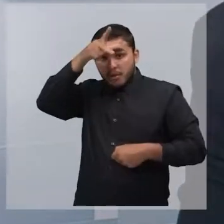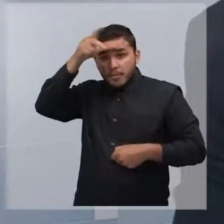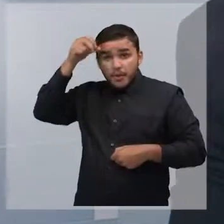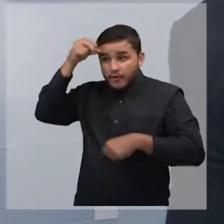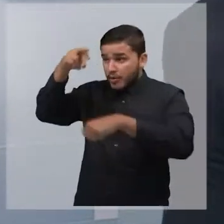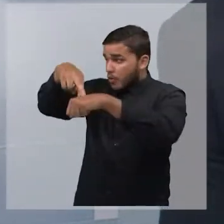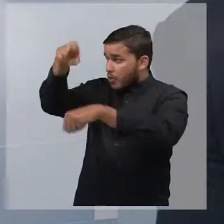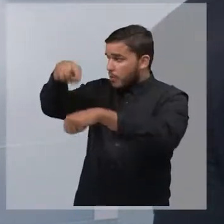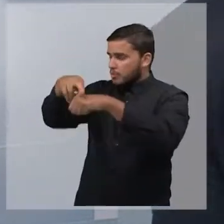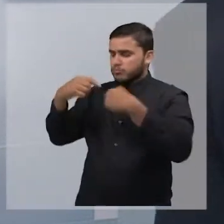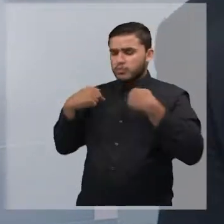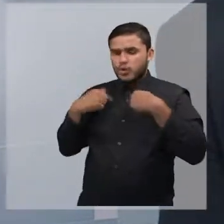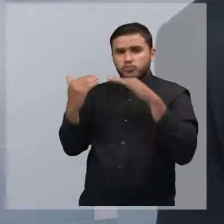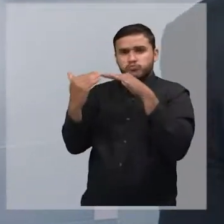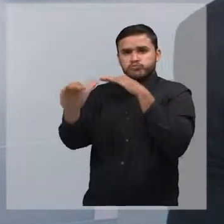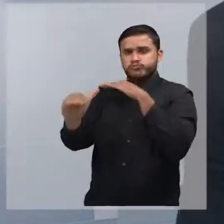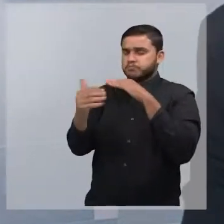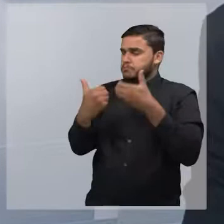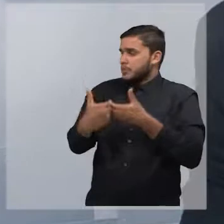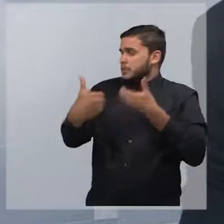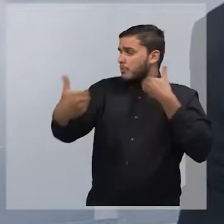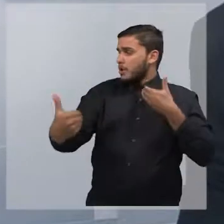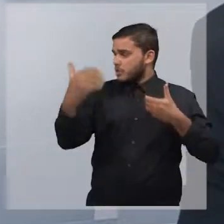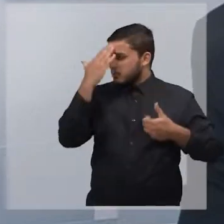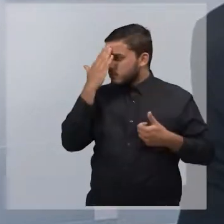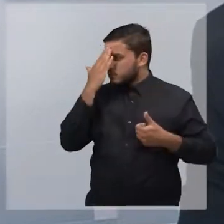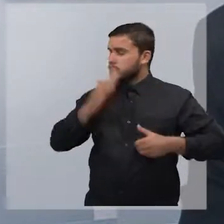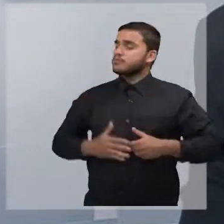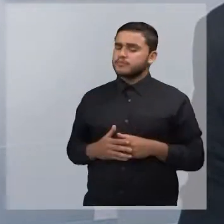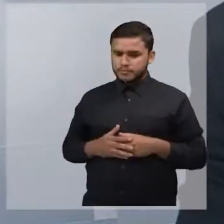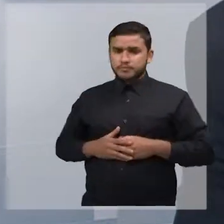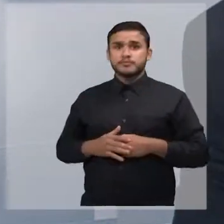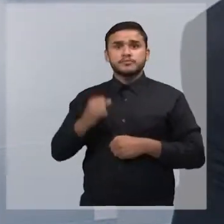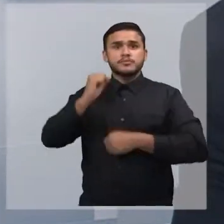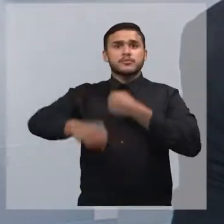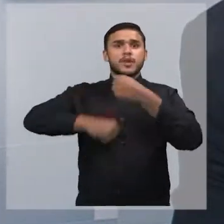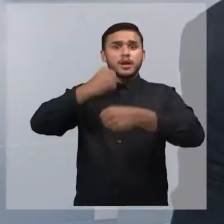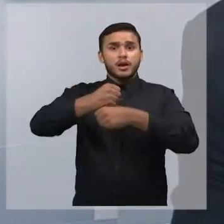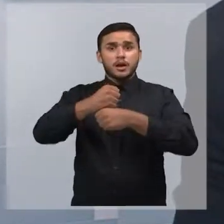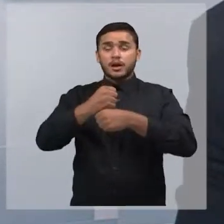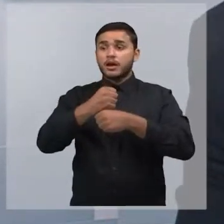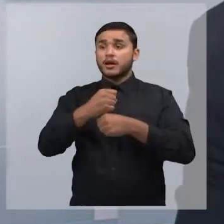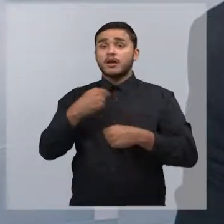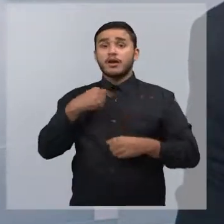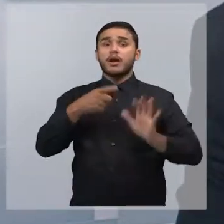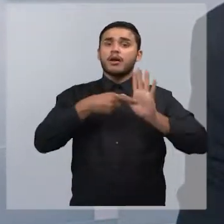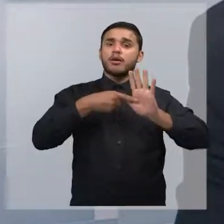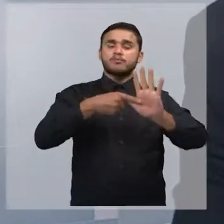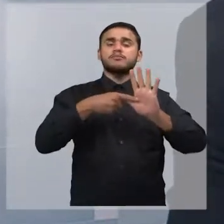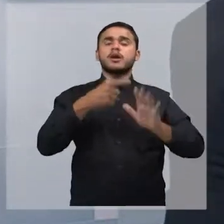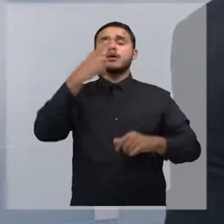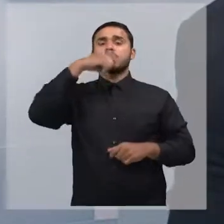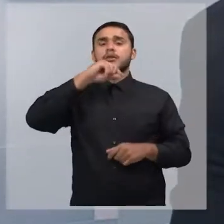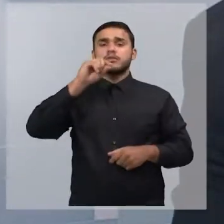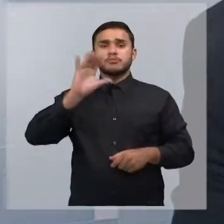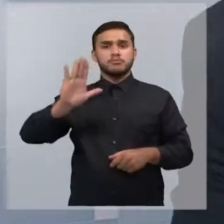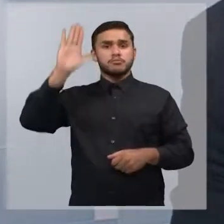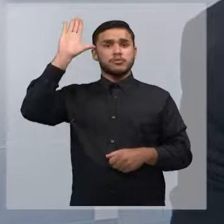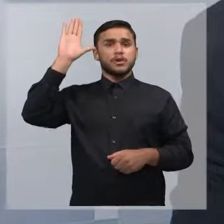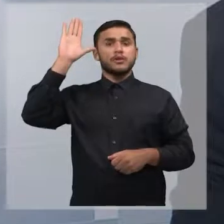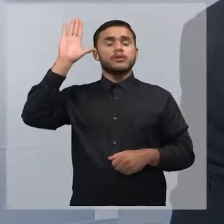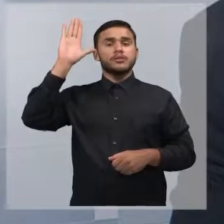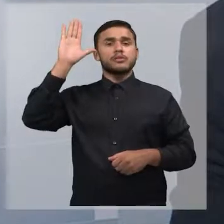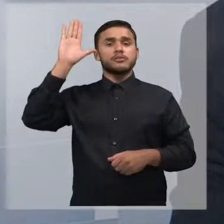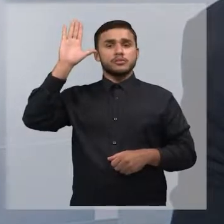anos, daqui a um ano, nós do Partido dos Trabalhadores certamente estaremos apresentando para a cidade